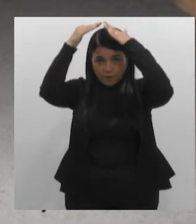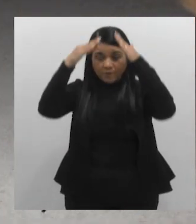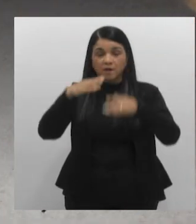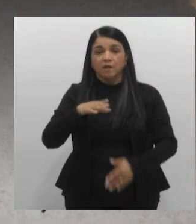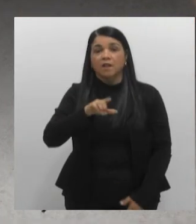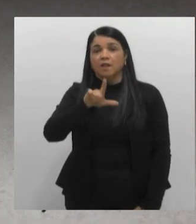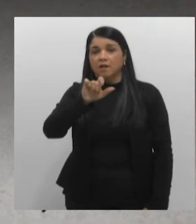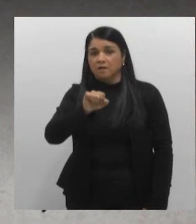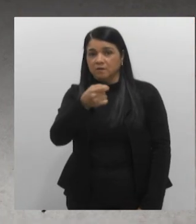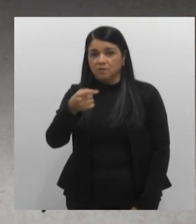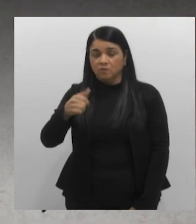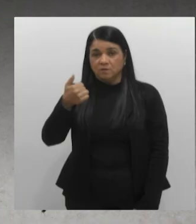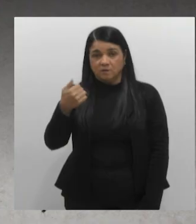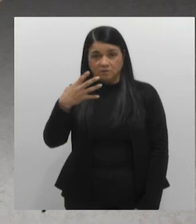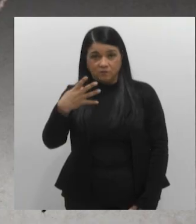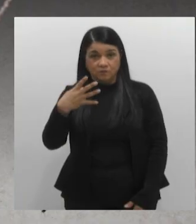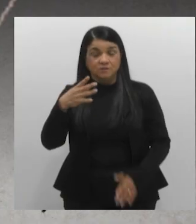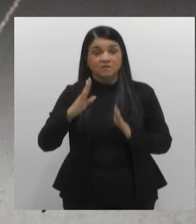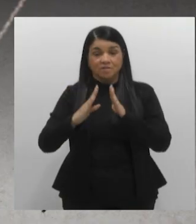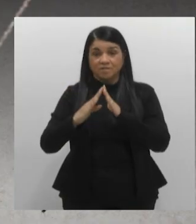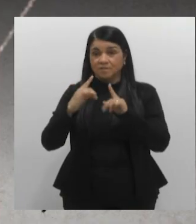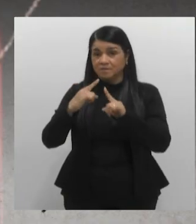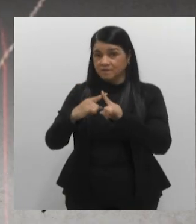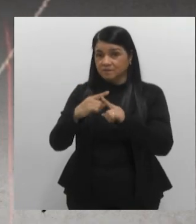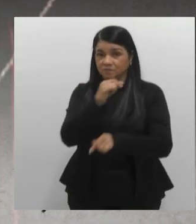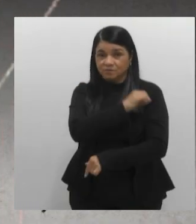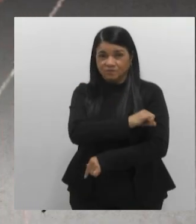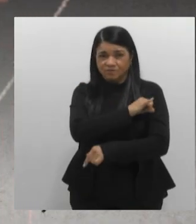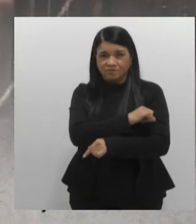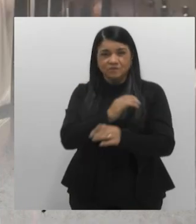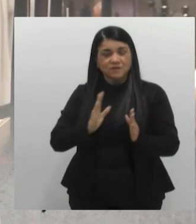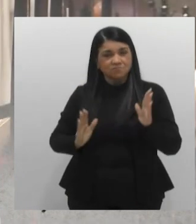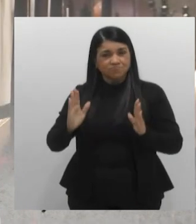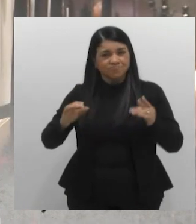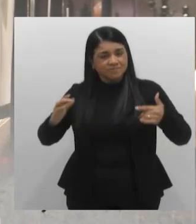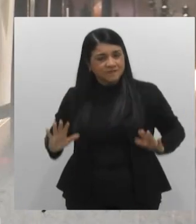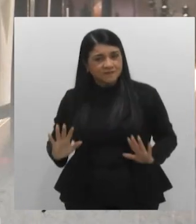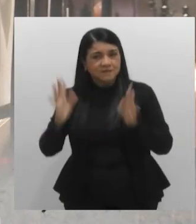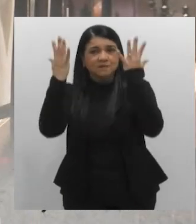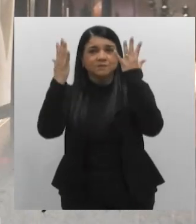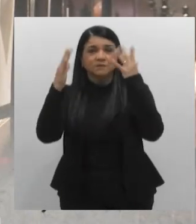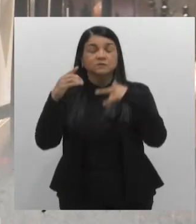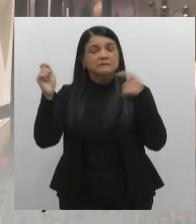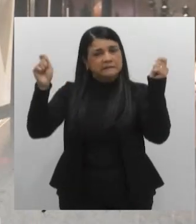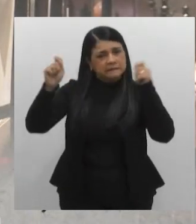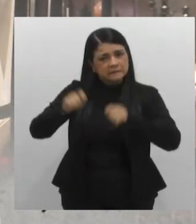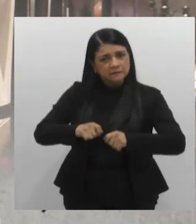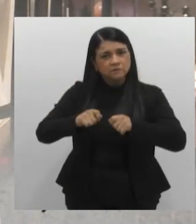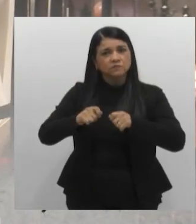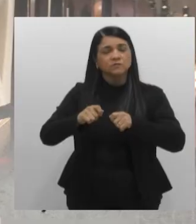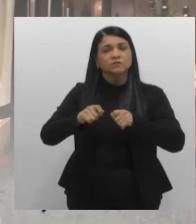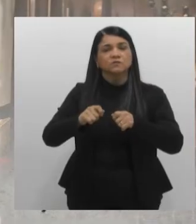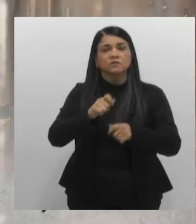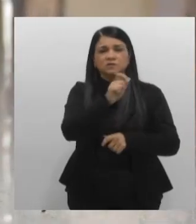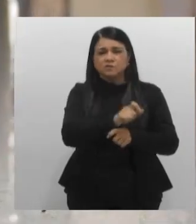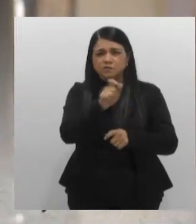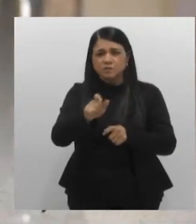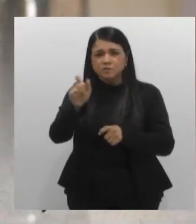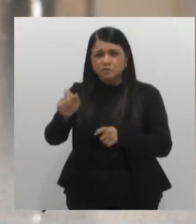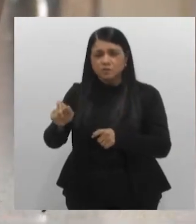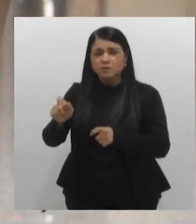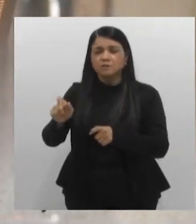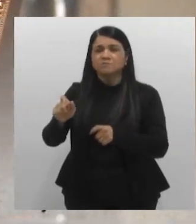Rio esse ano especial para ser um tempo de intensas celebrações, com a possibilidade dos fiéis lucrarem a